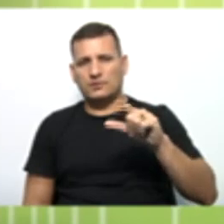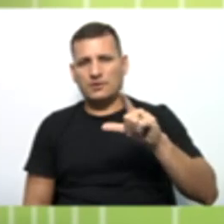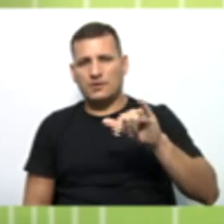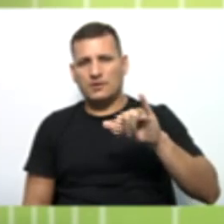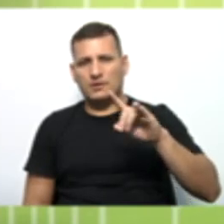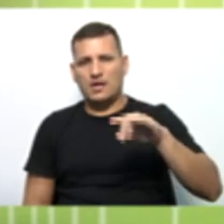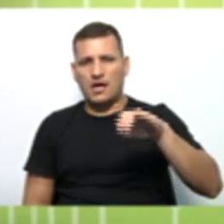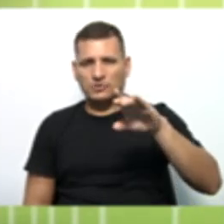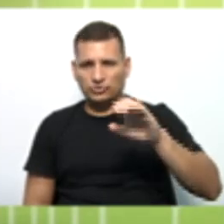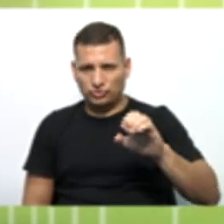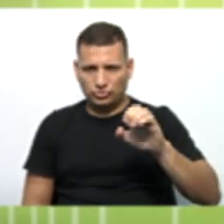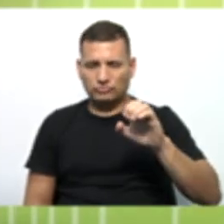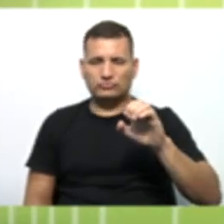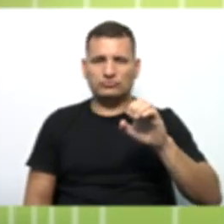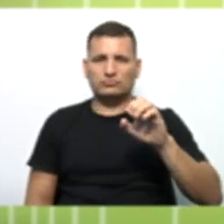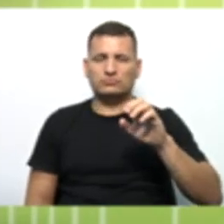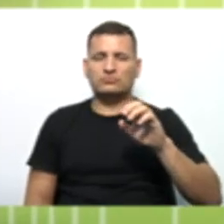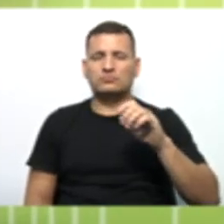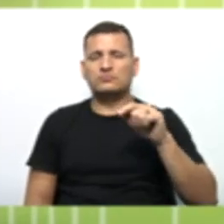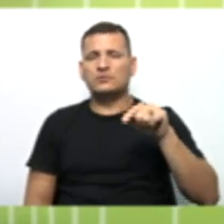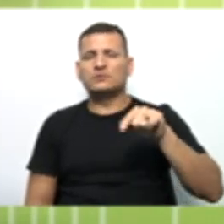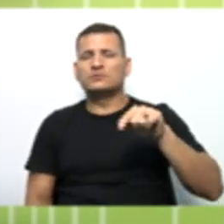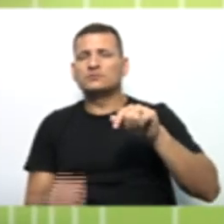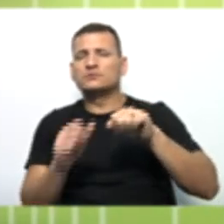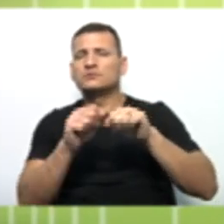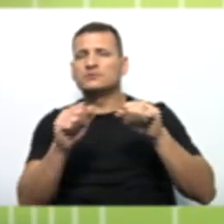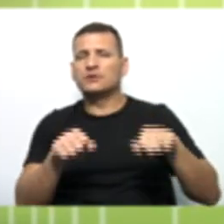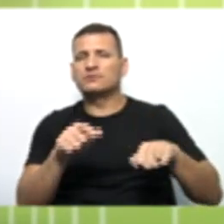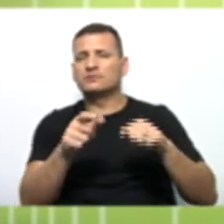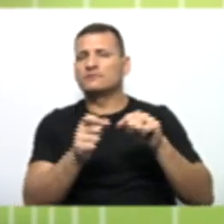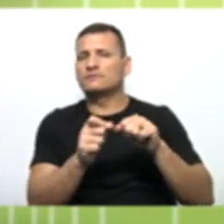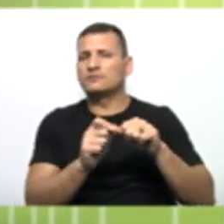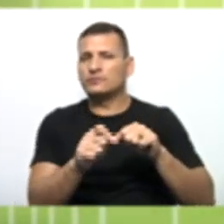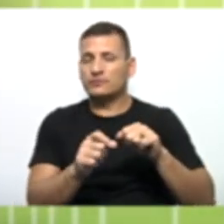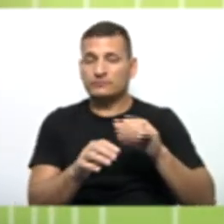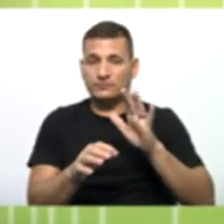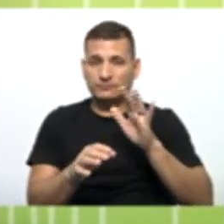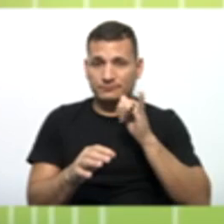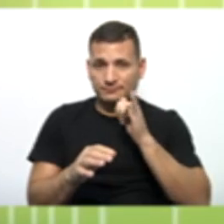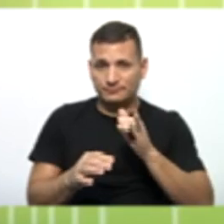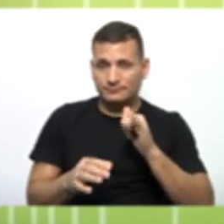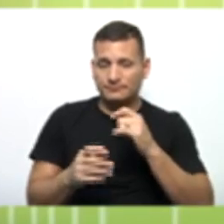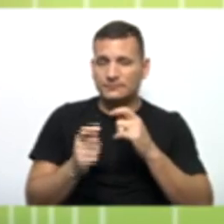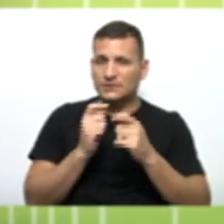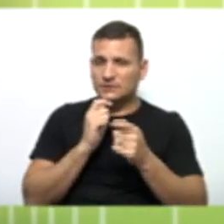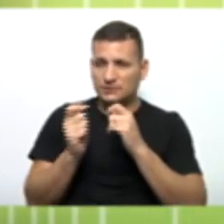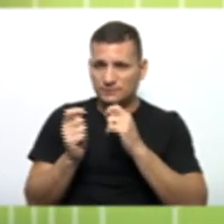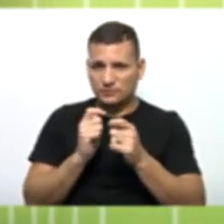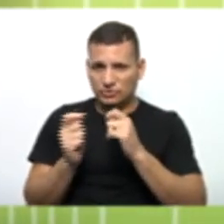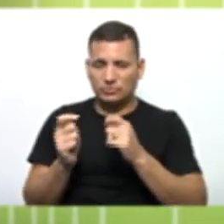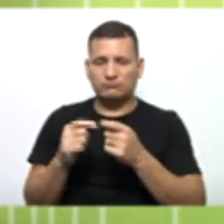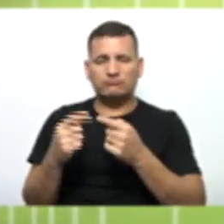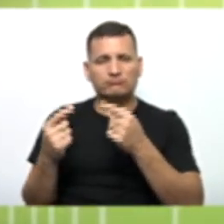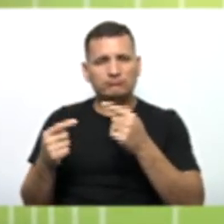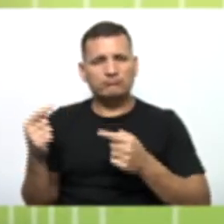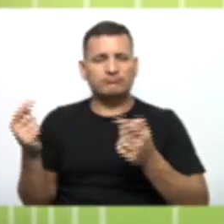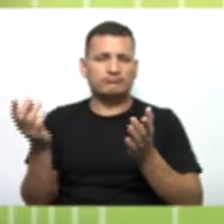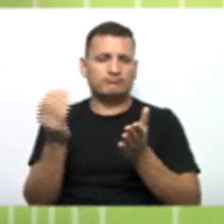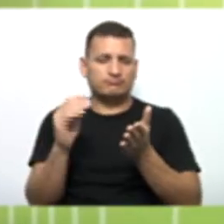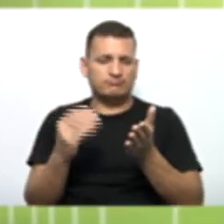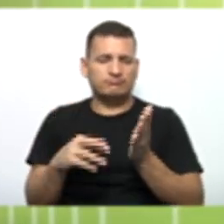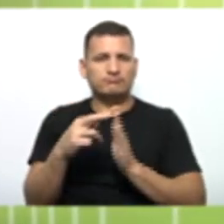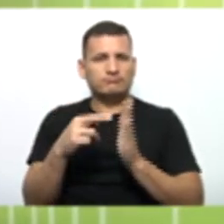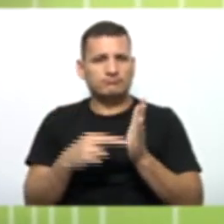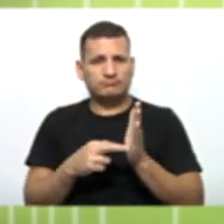identificou, se na fase de análise de requisito, levantamento de requisito, você não identificou as funcionalidades,